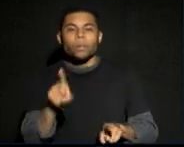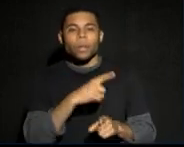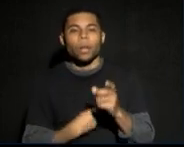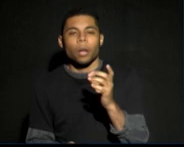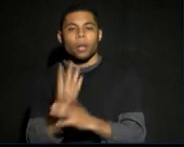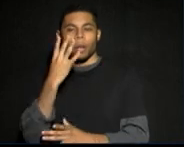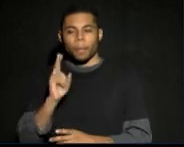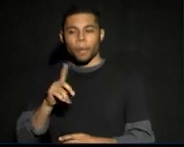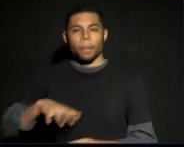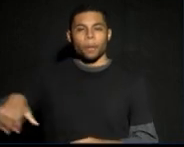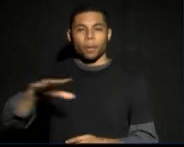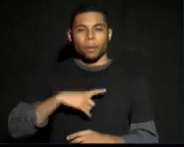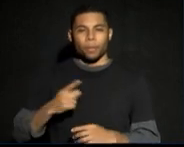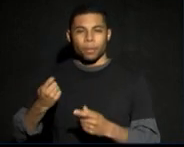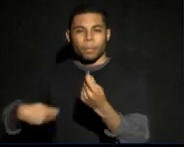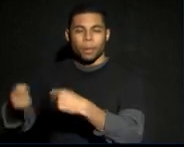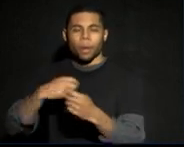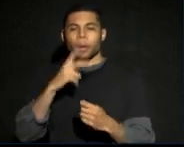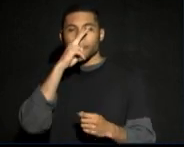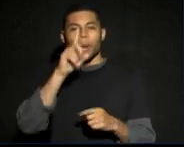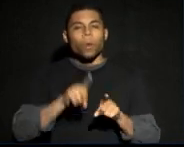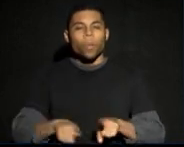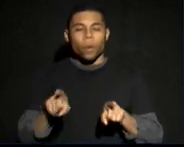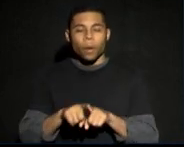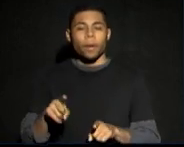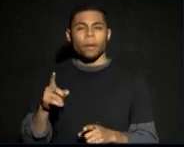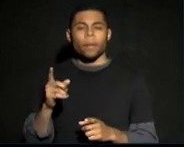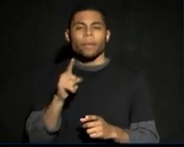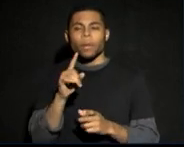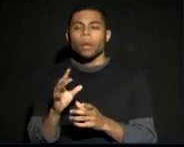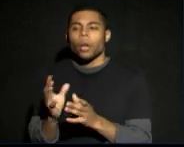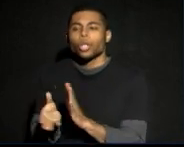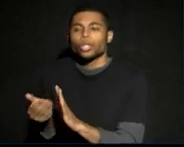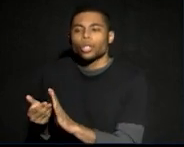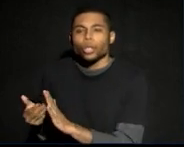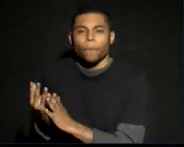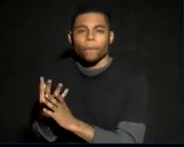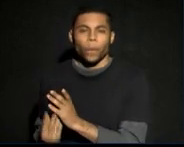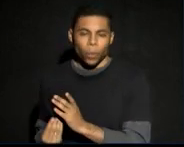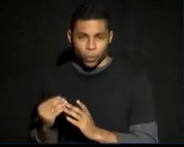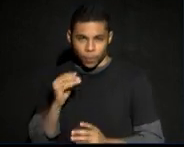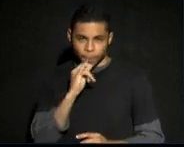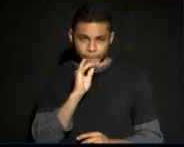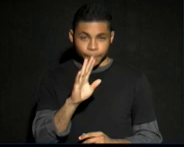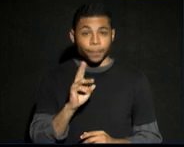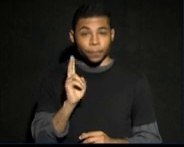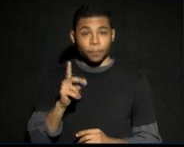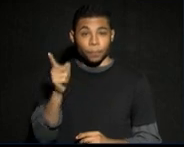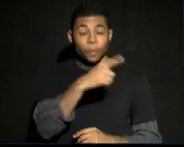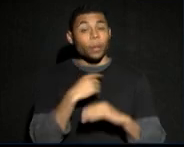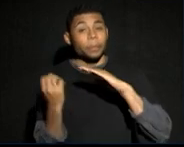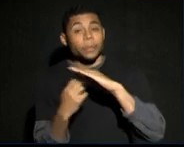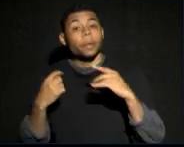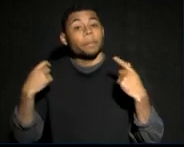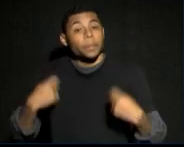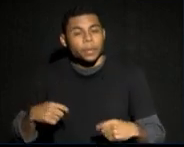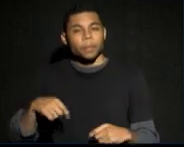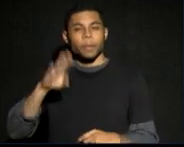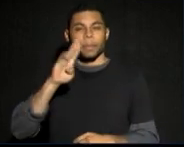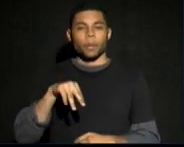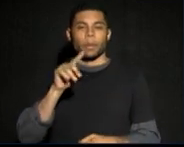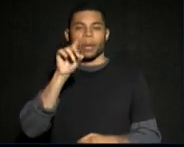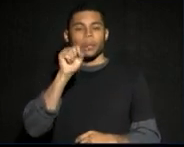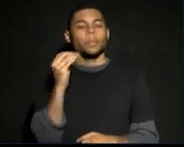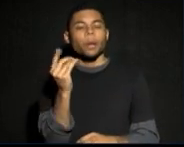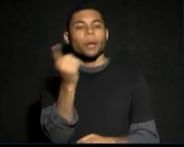criasse uma camada aqui embaixo da camada de mercado e como se fosse uma espécie de um filtro então primeiro filtro então a empresa ela tem que passar pelo